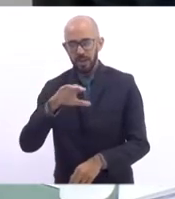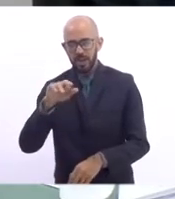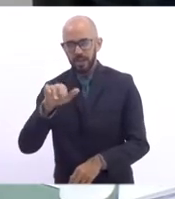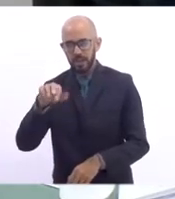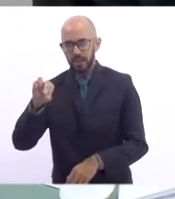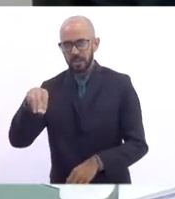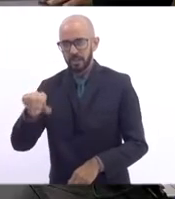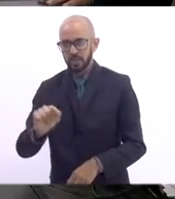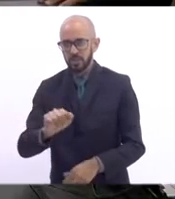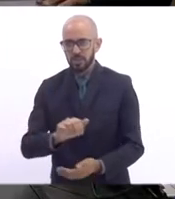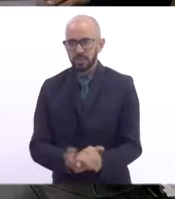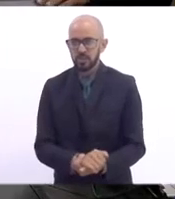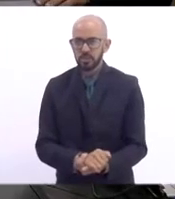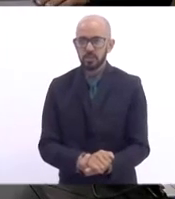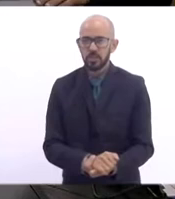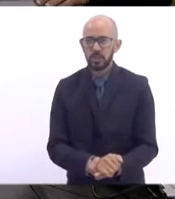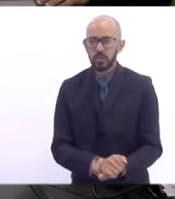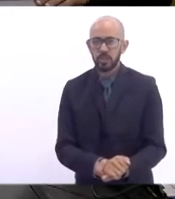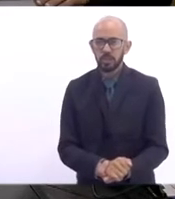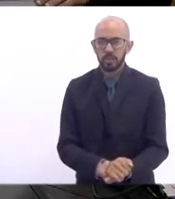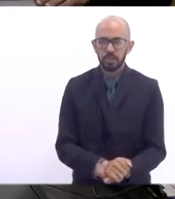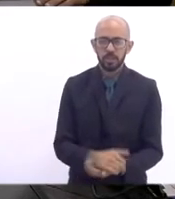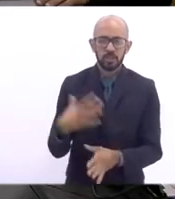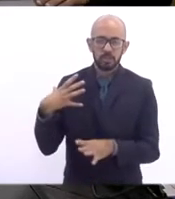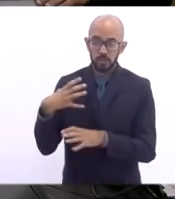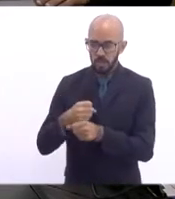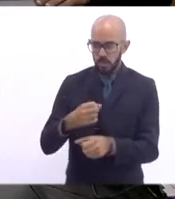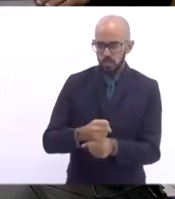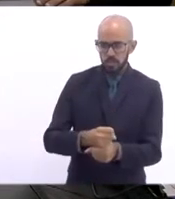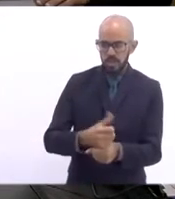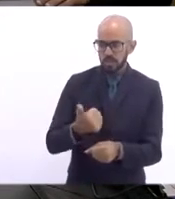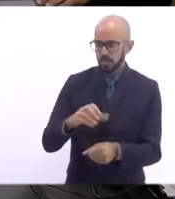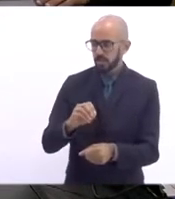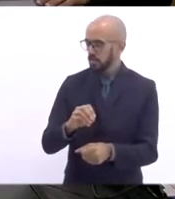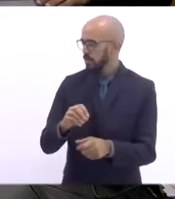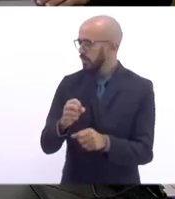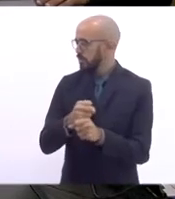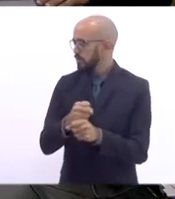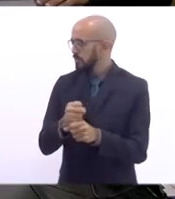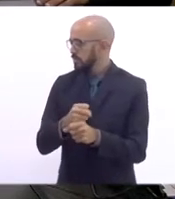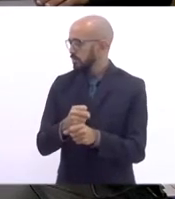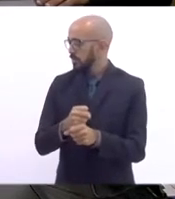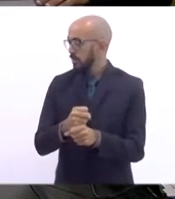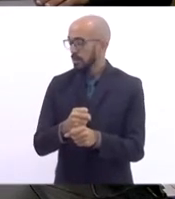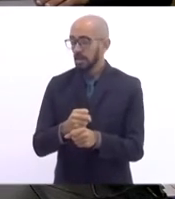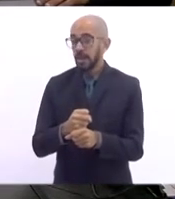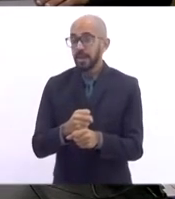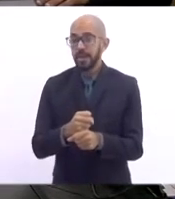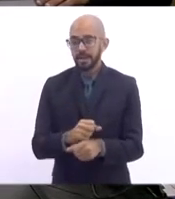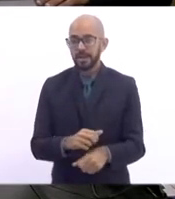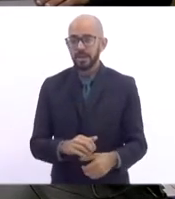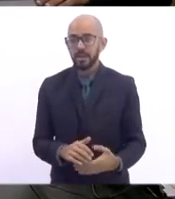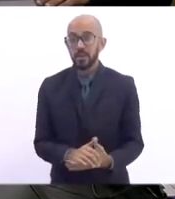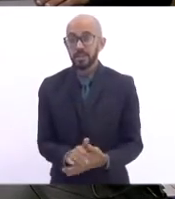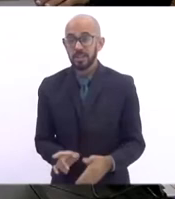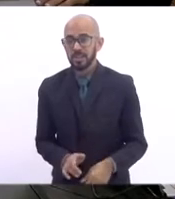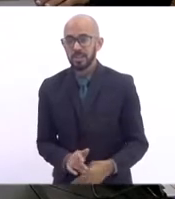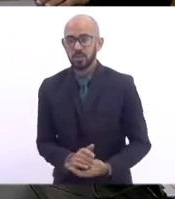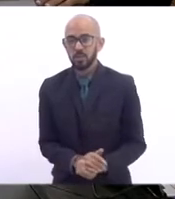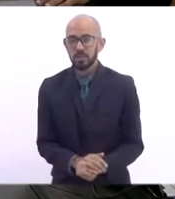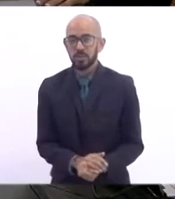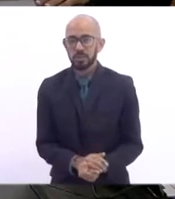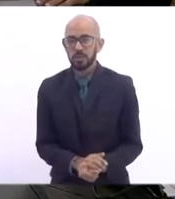você querer fazer projeção para uma década é certeza absoluta que você vai errar em muito